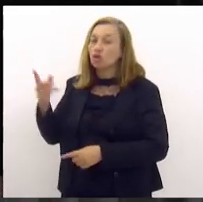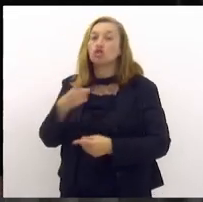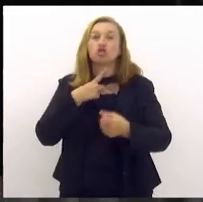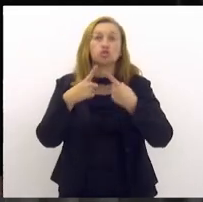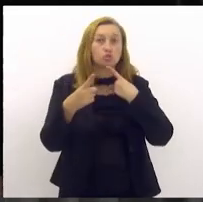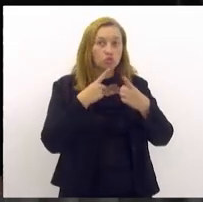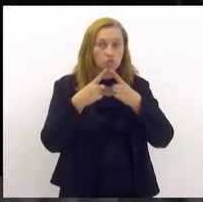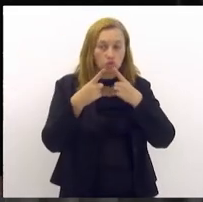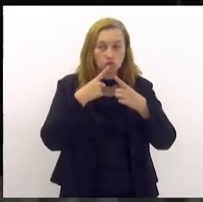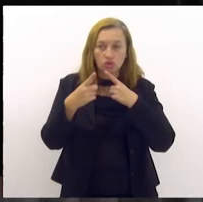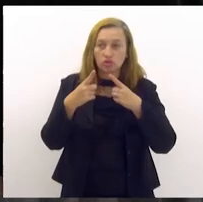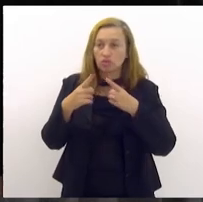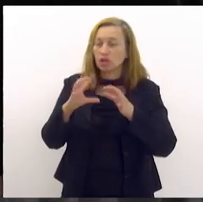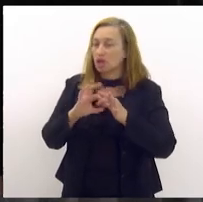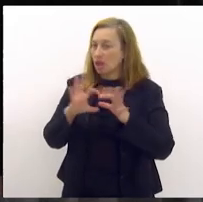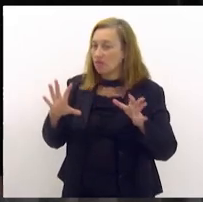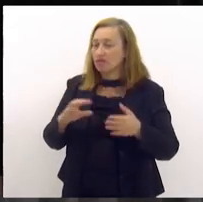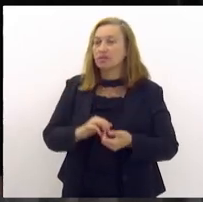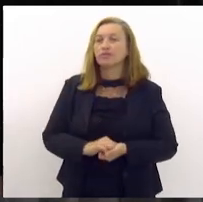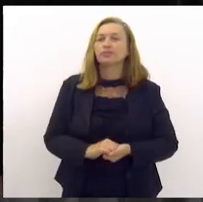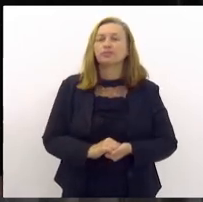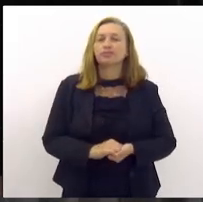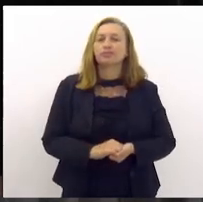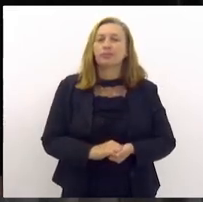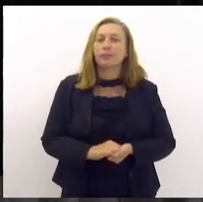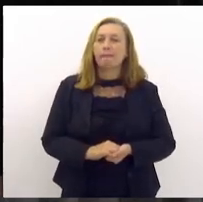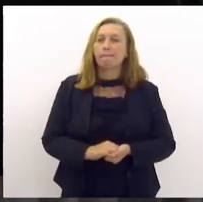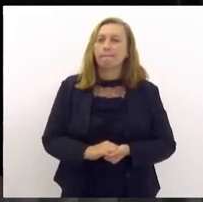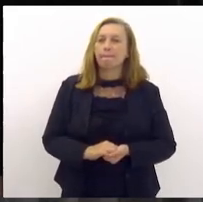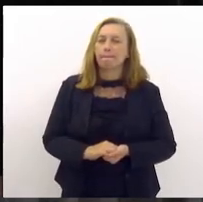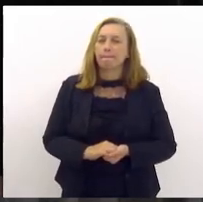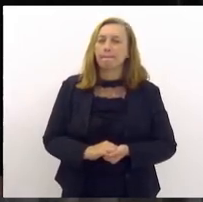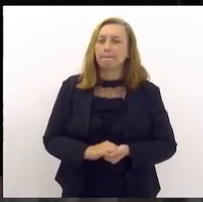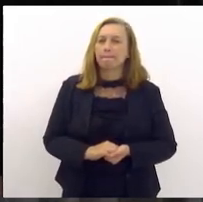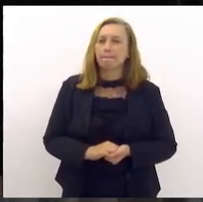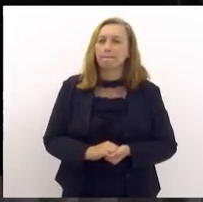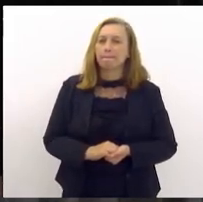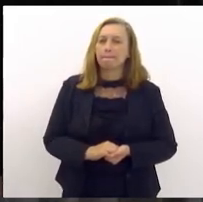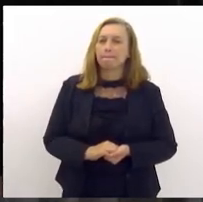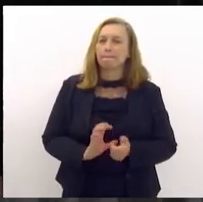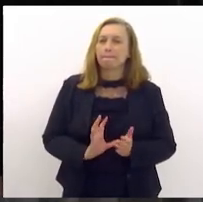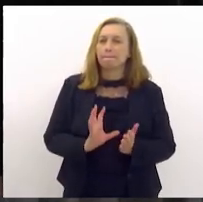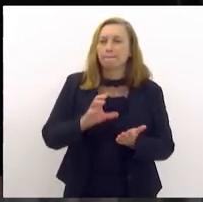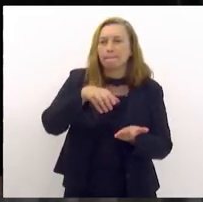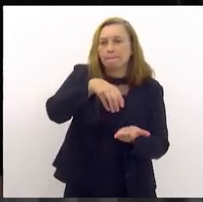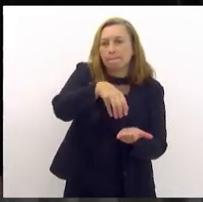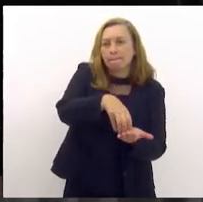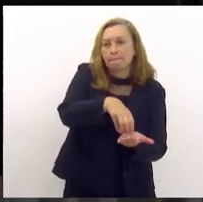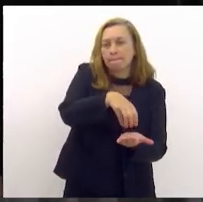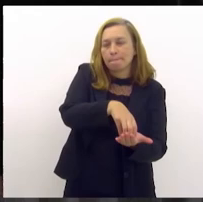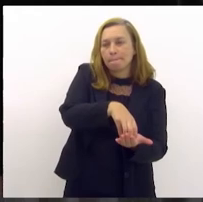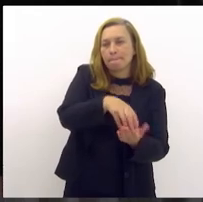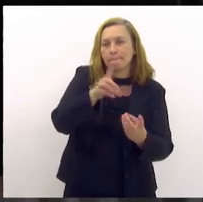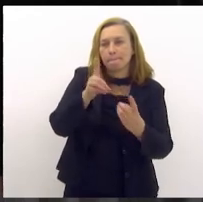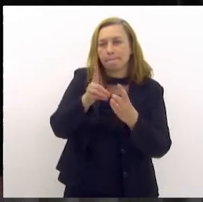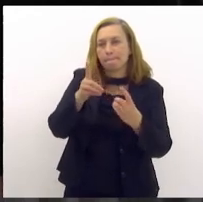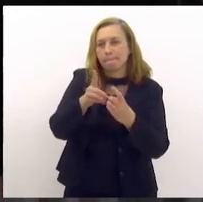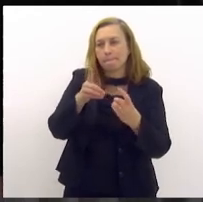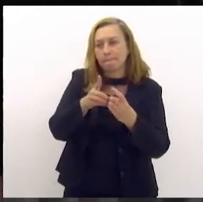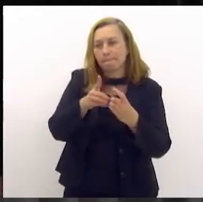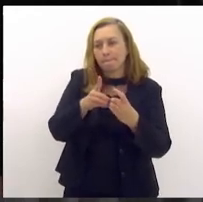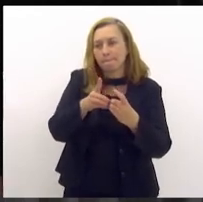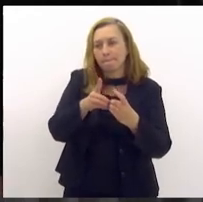discutido abertamente, para o Centro de Atendimento